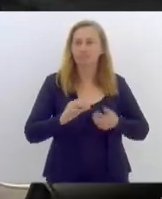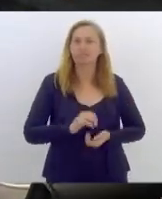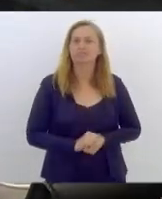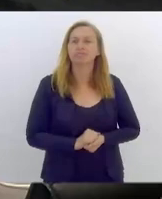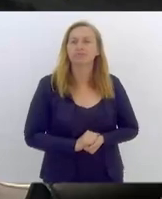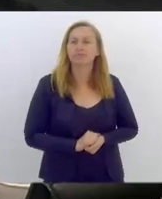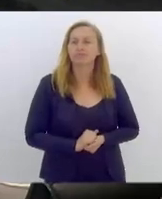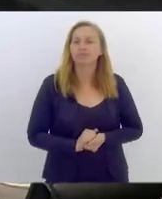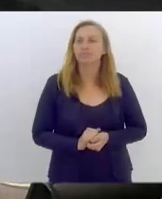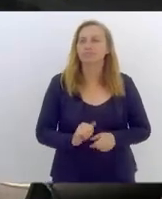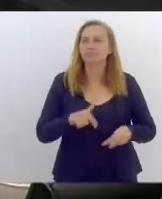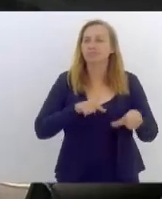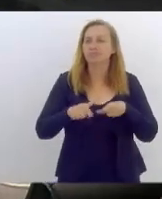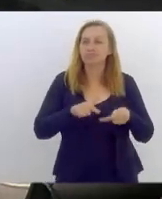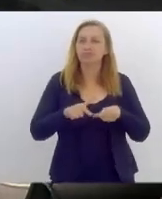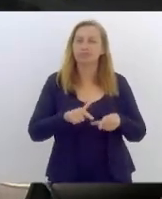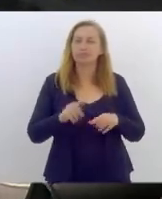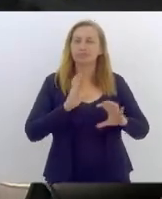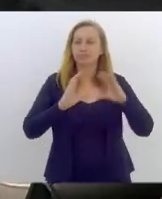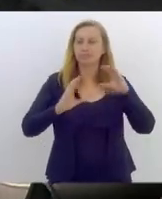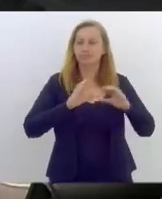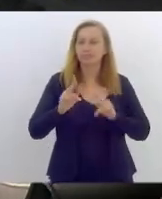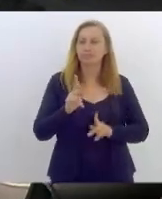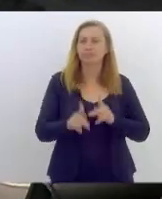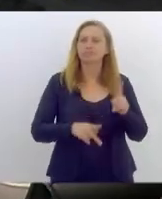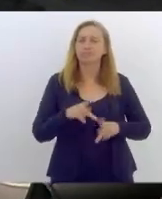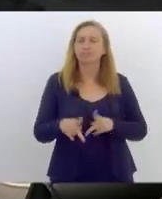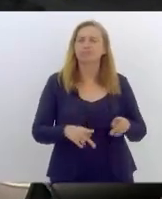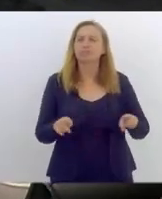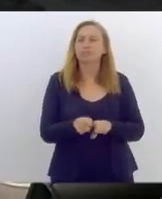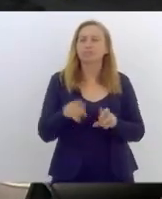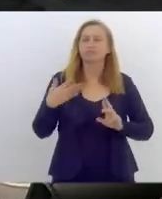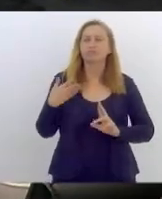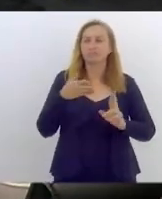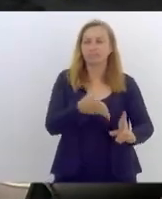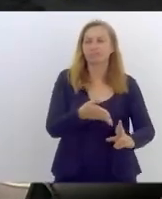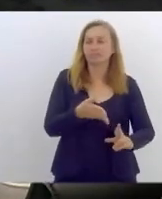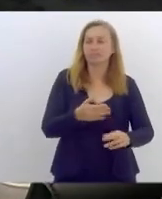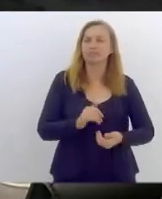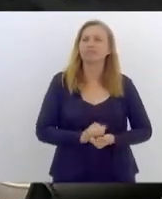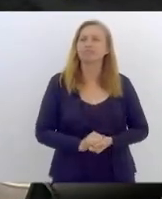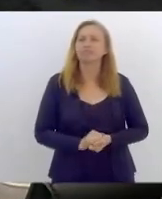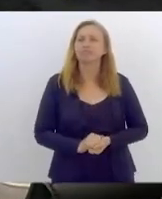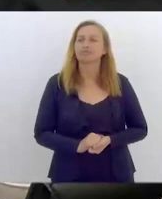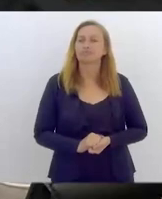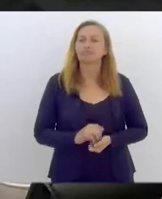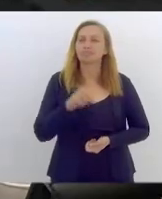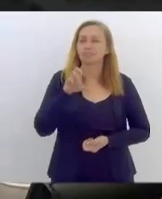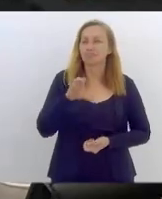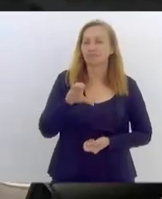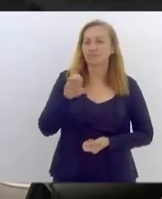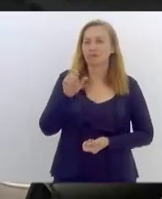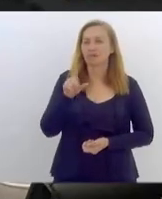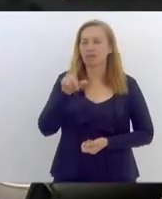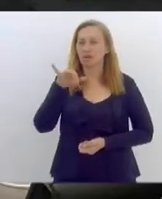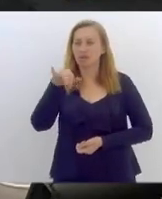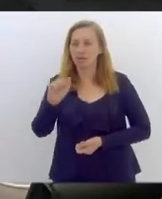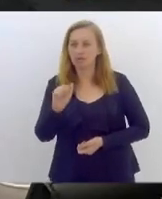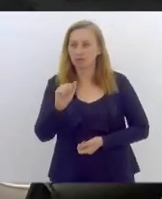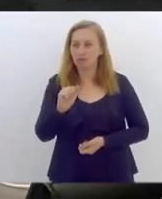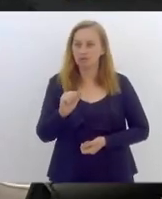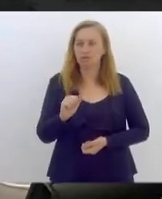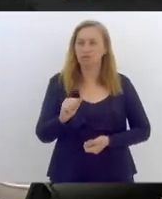tanto pela atuação na comunicação popular, como pela referência de Vitor Gianotti e Cláudia Santiago, que são